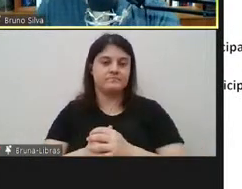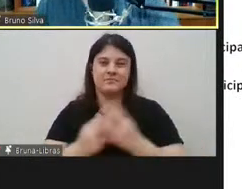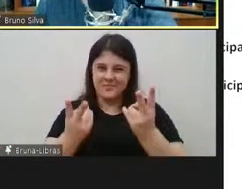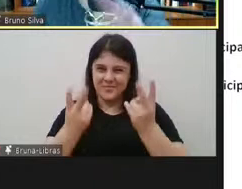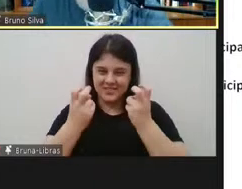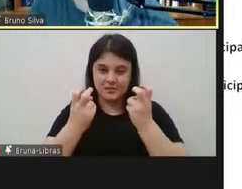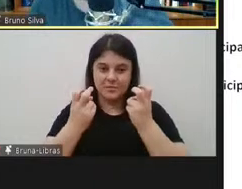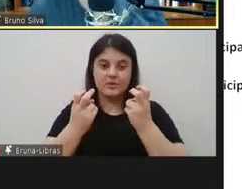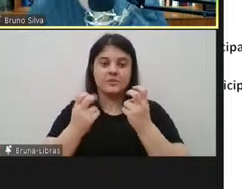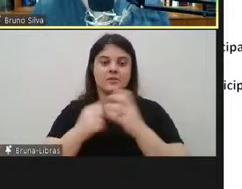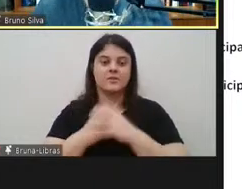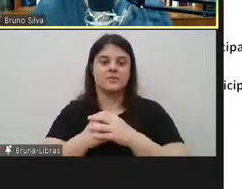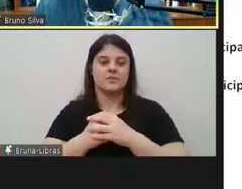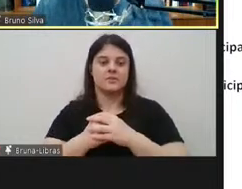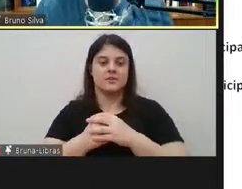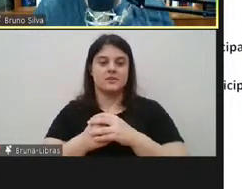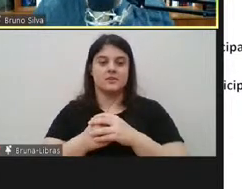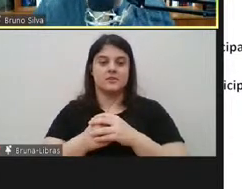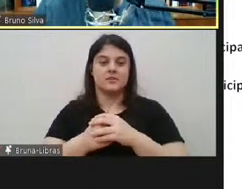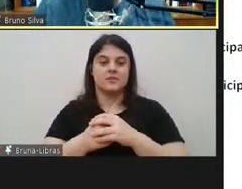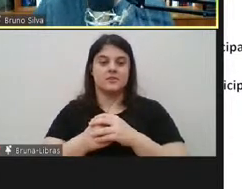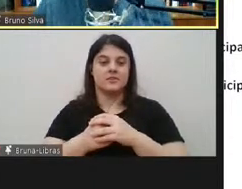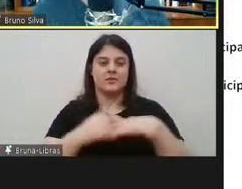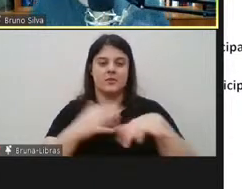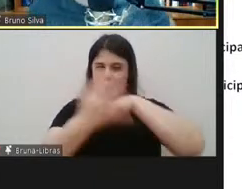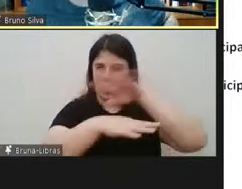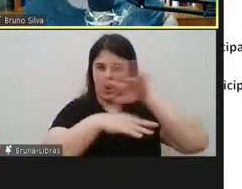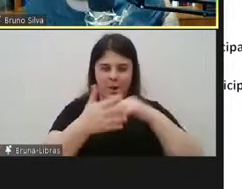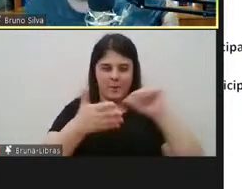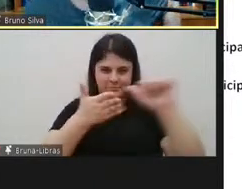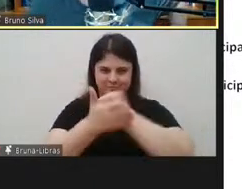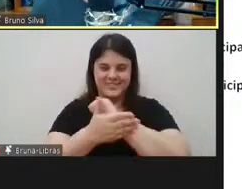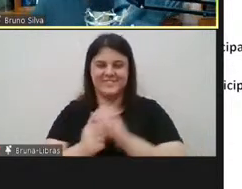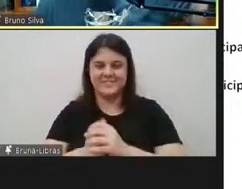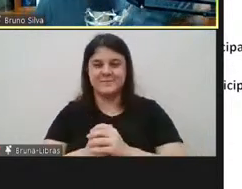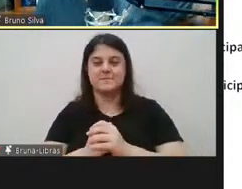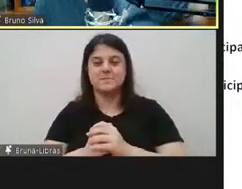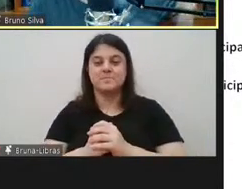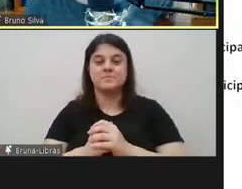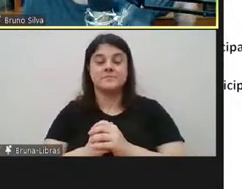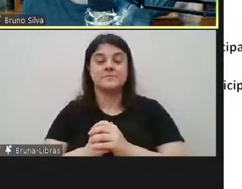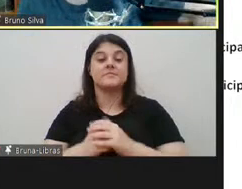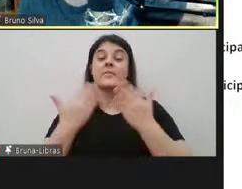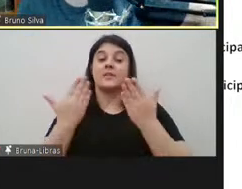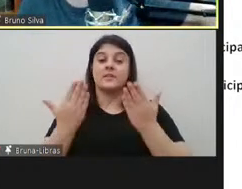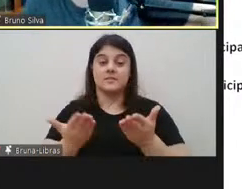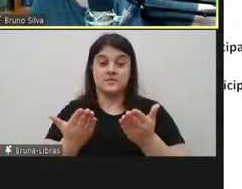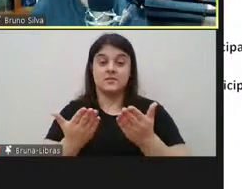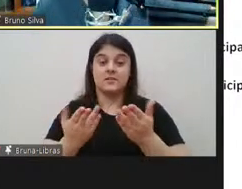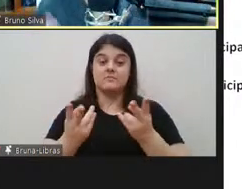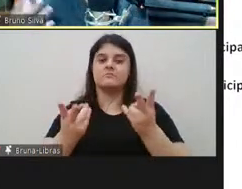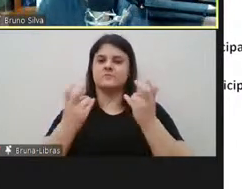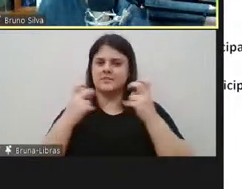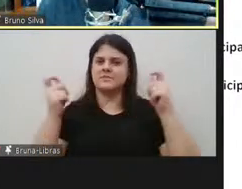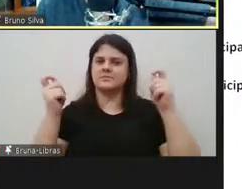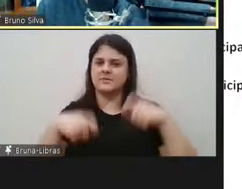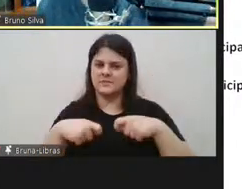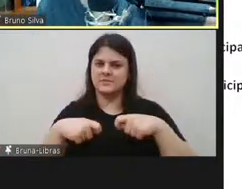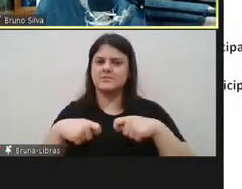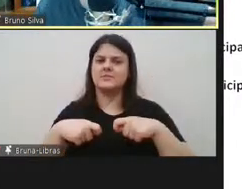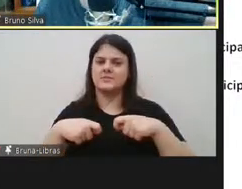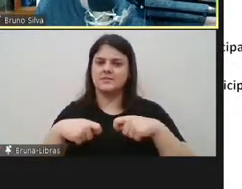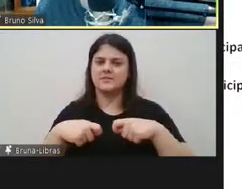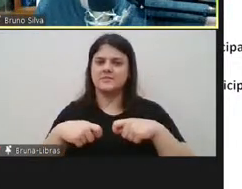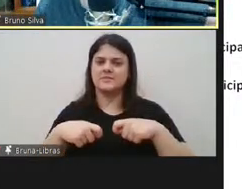perceba não é só Prometi a limpar aqui porque tá uma bagunça muito grande na professora Lúcia tá tudo bagunçado né mas enfim dá para perceber com base